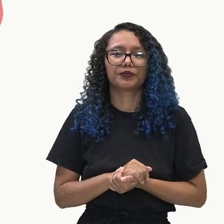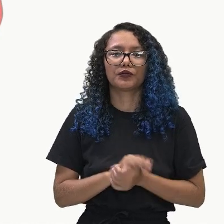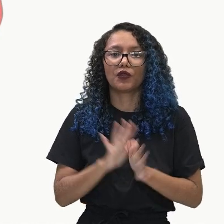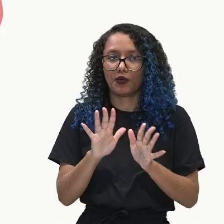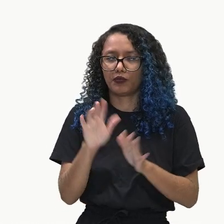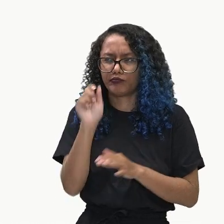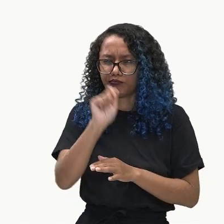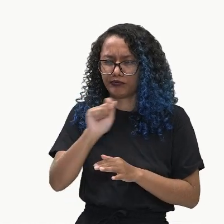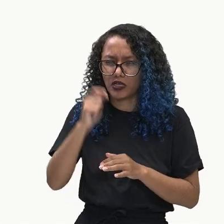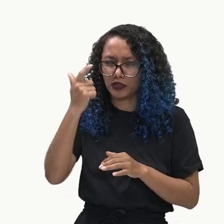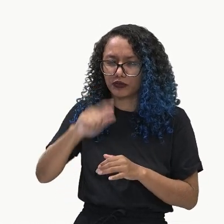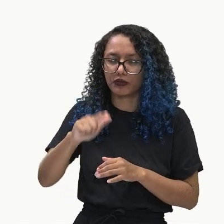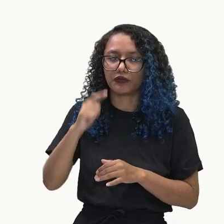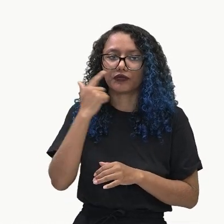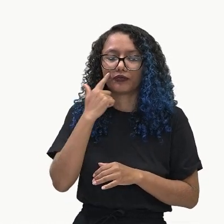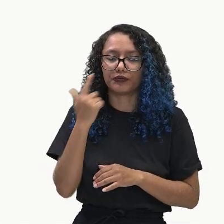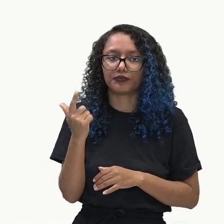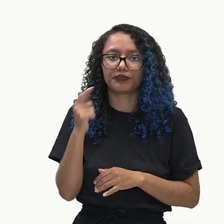fazer de novo.